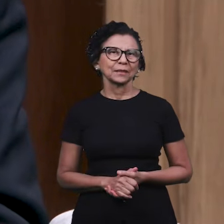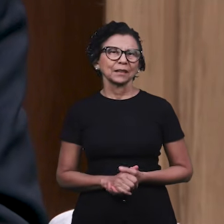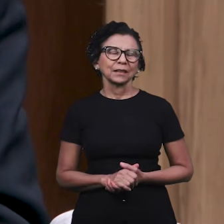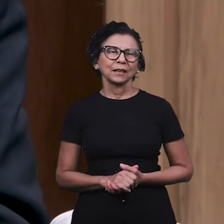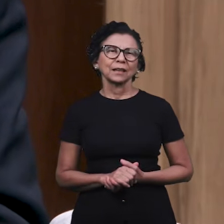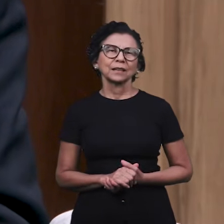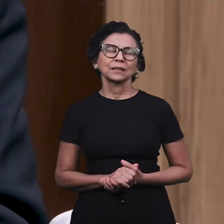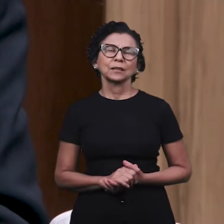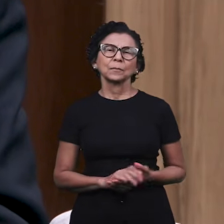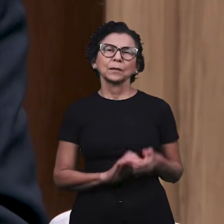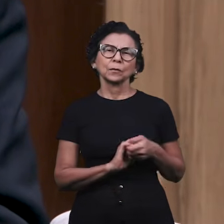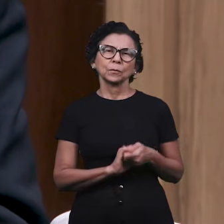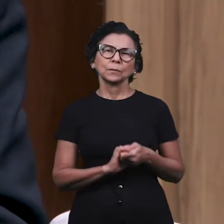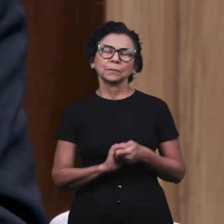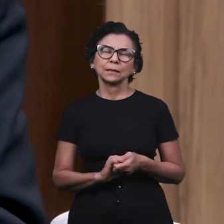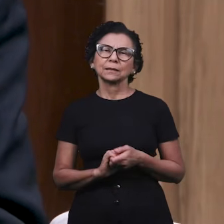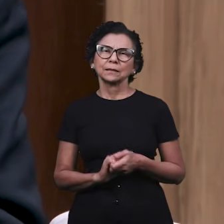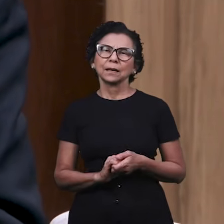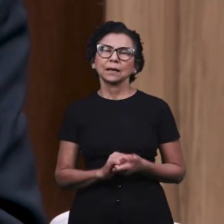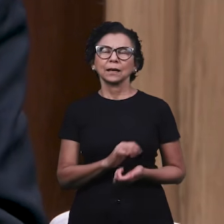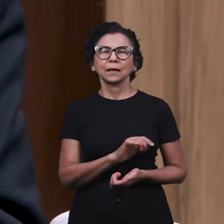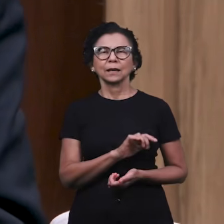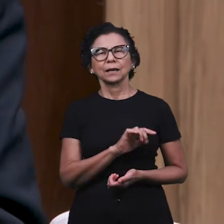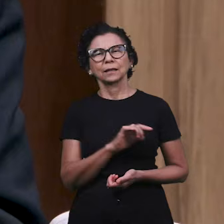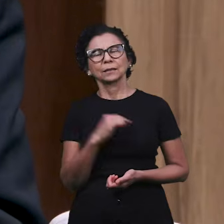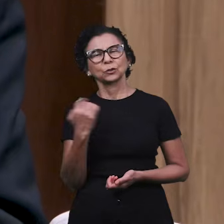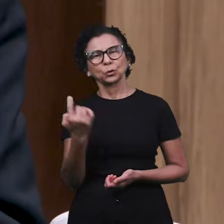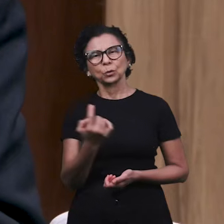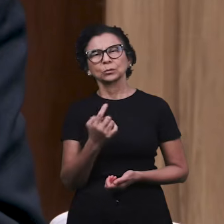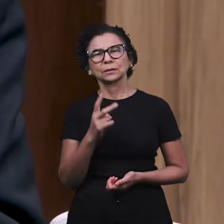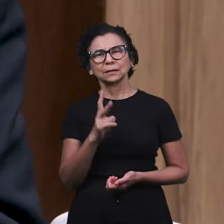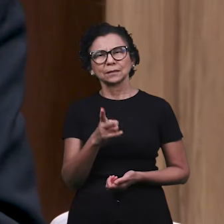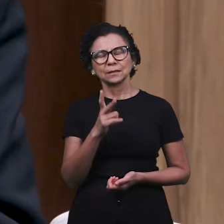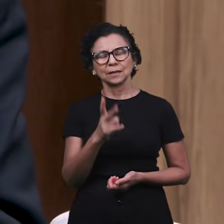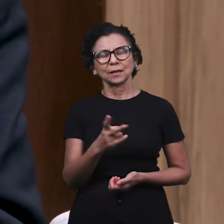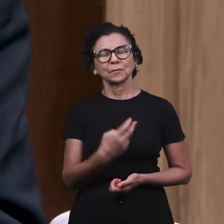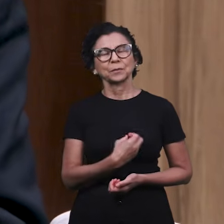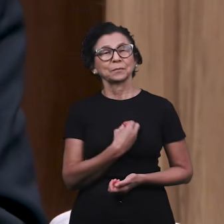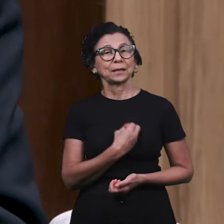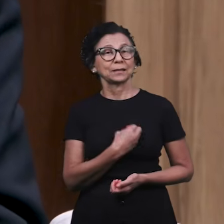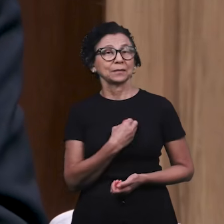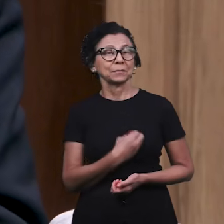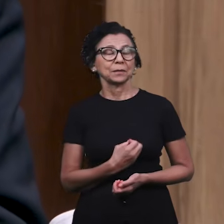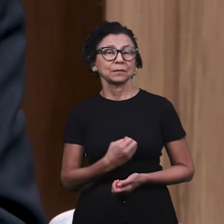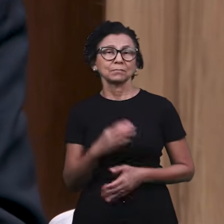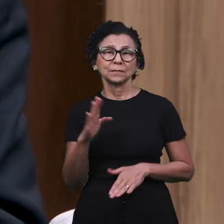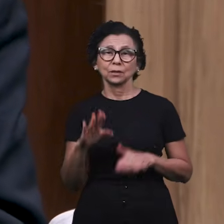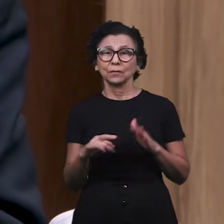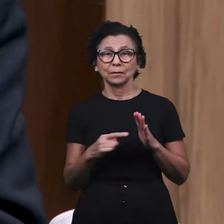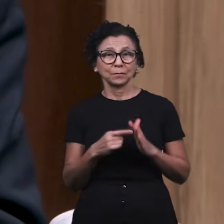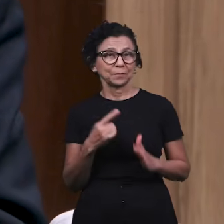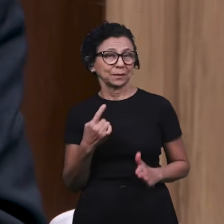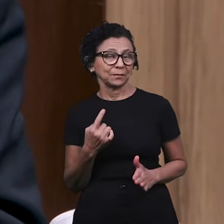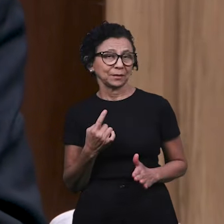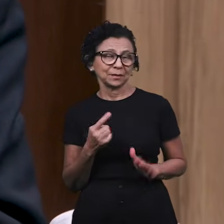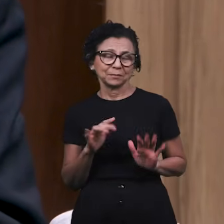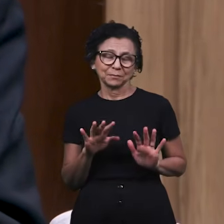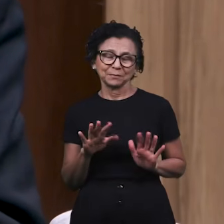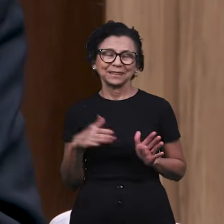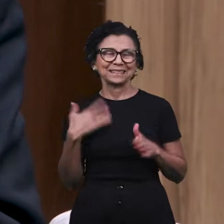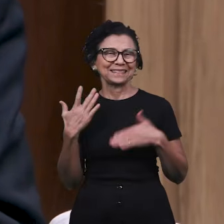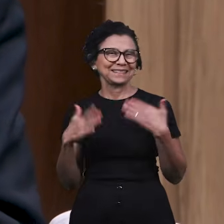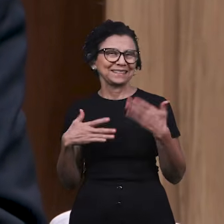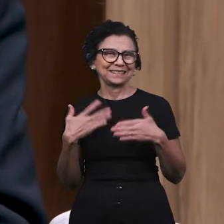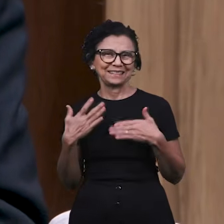participando sempre conosco. Quem sabe hoje não é a primeira vez que você está participando, ou se for a primeira vez, uma alegria muito grande.